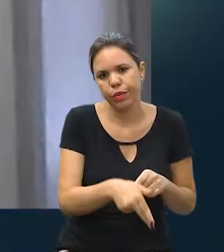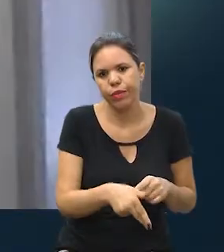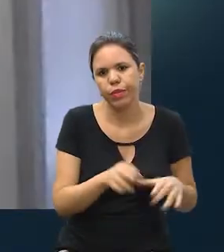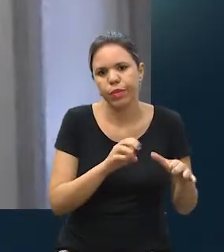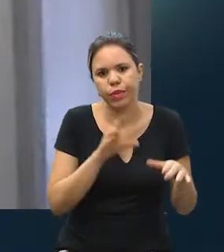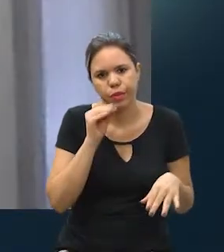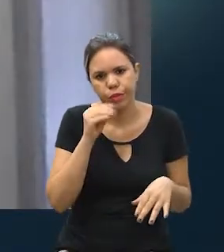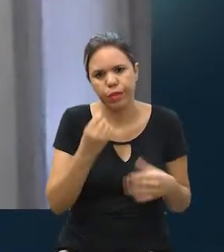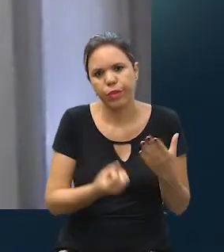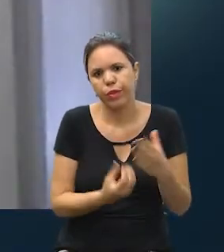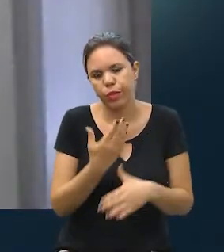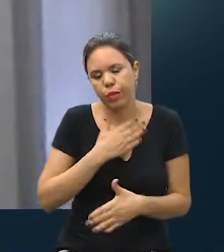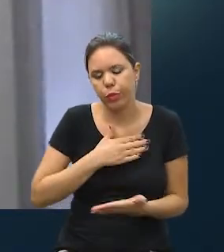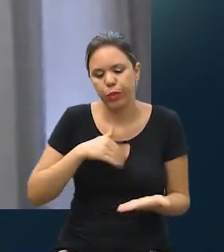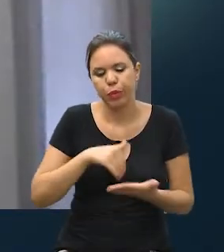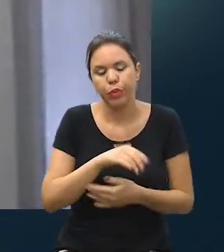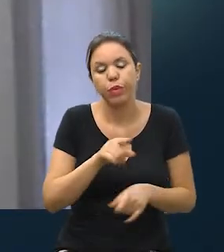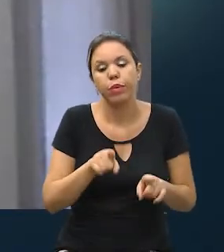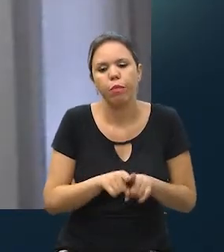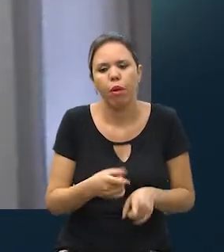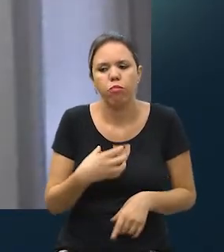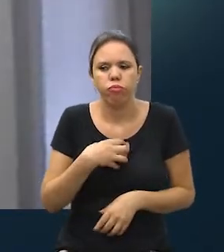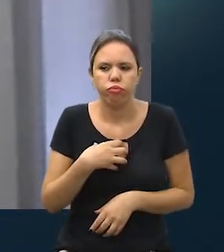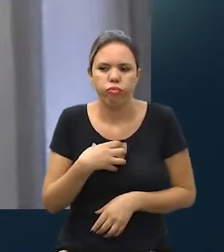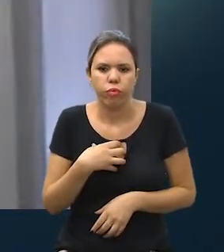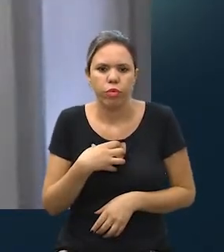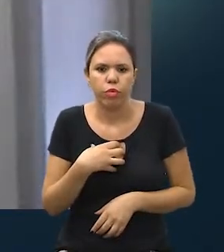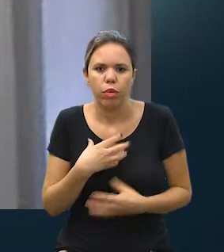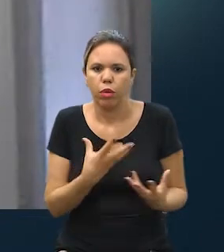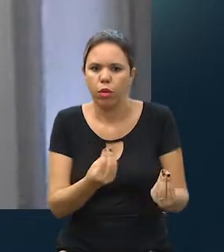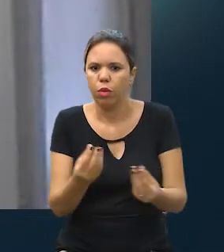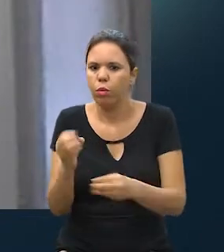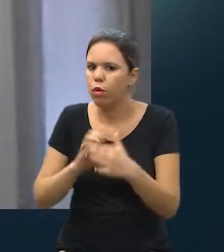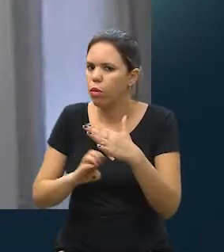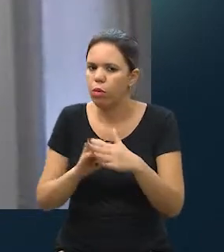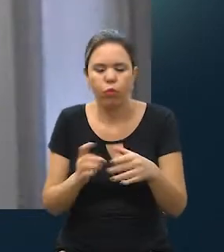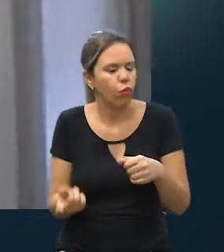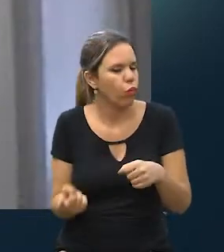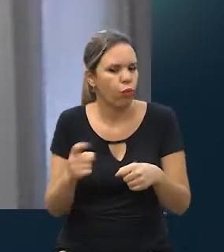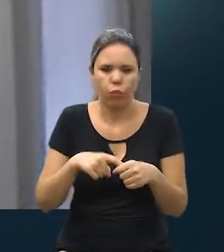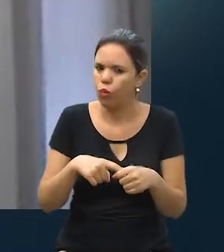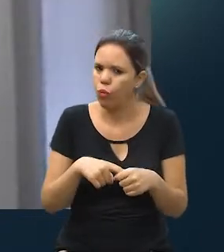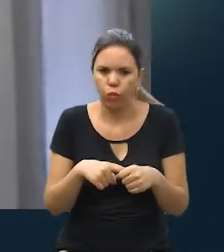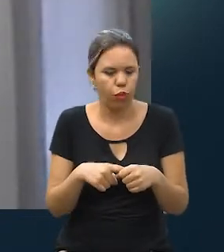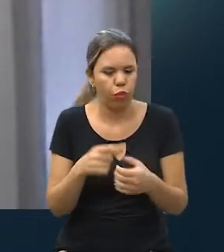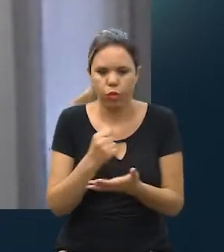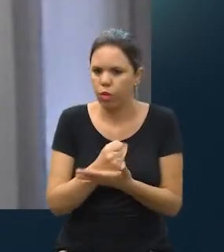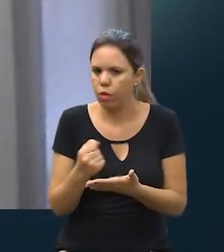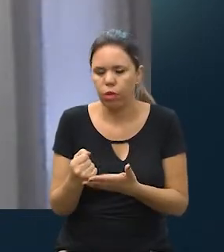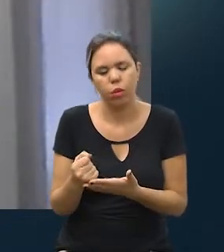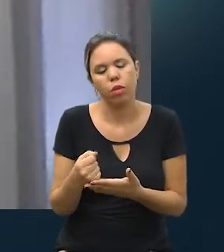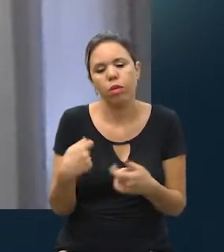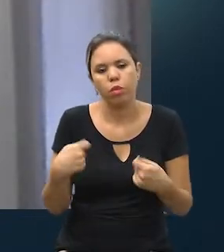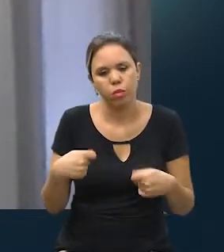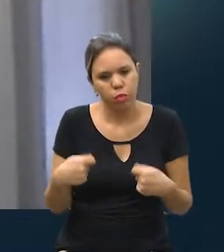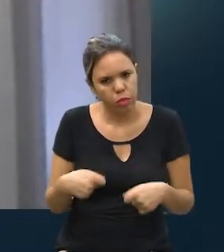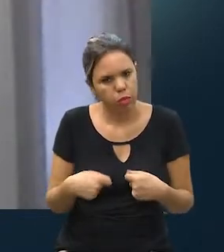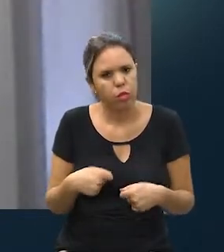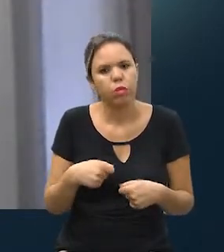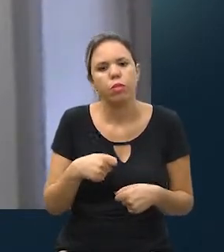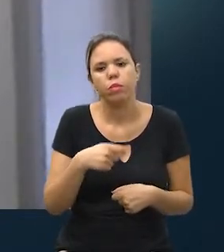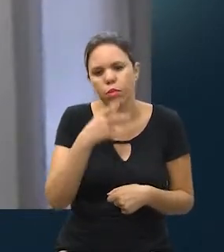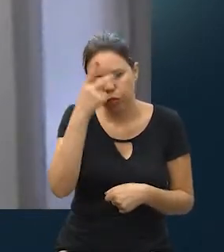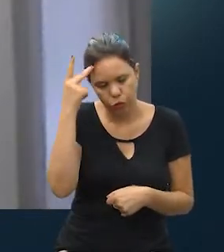aconteceu comigo, né? Então, eu senti também que muitas empresas não voltariam mais a contratar. Precisariam de braços,